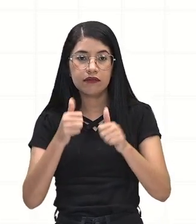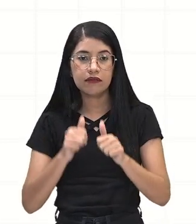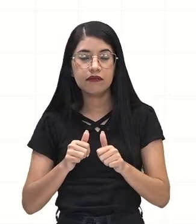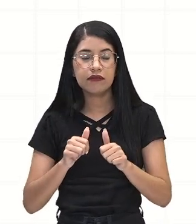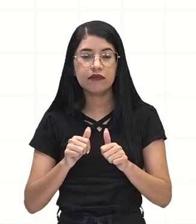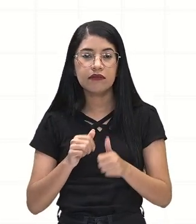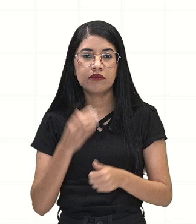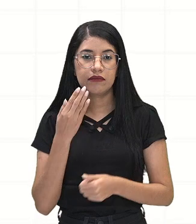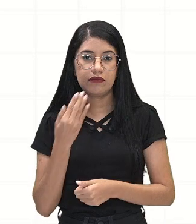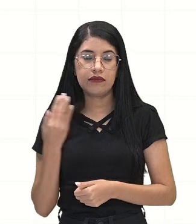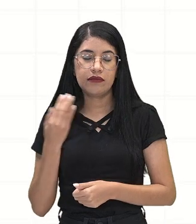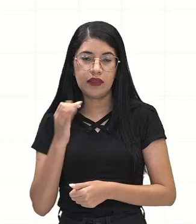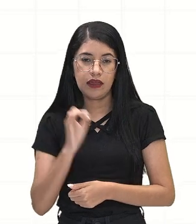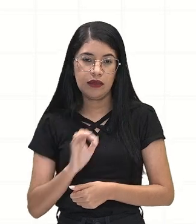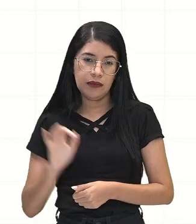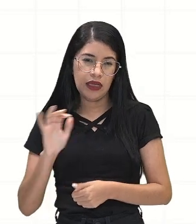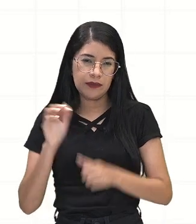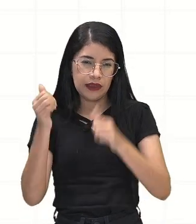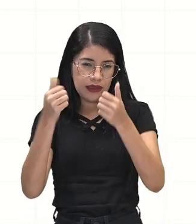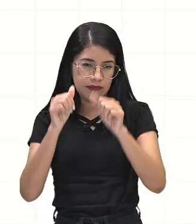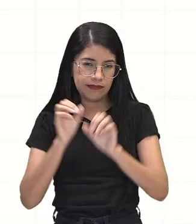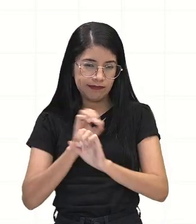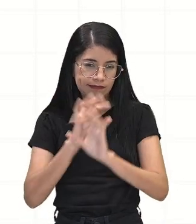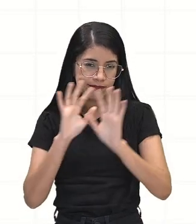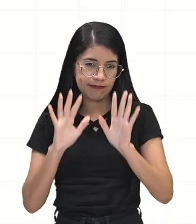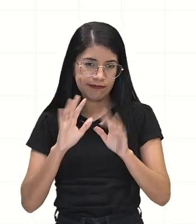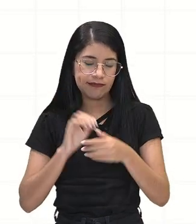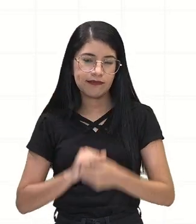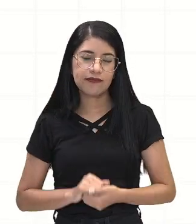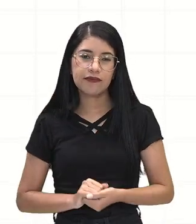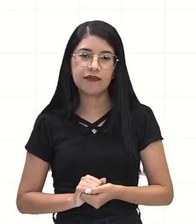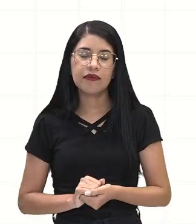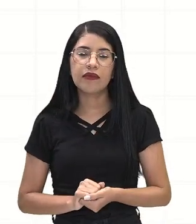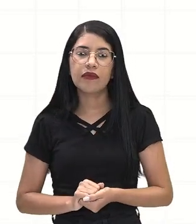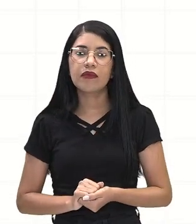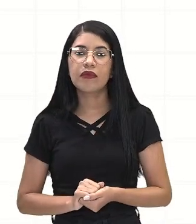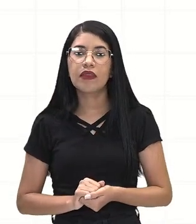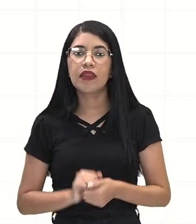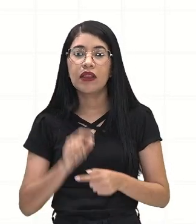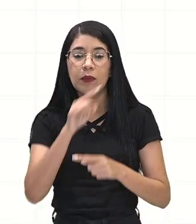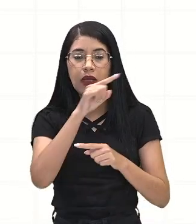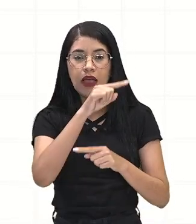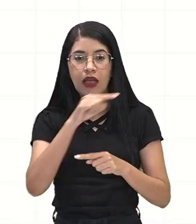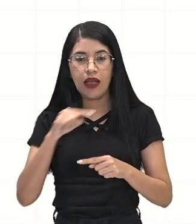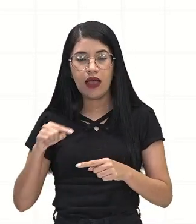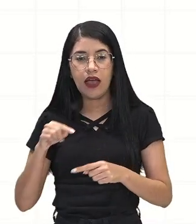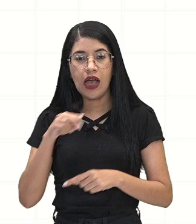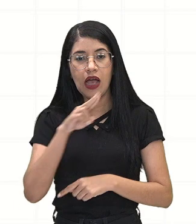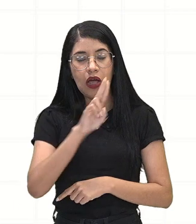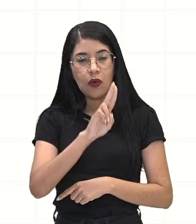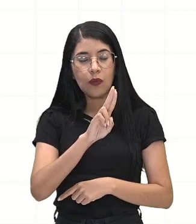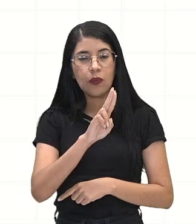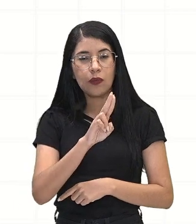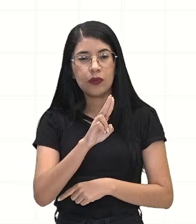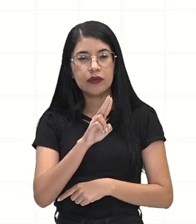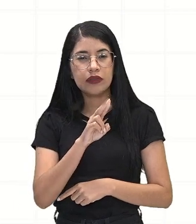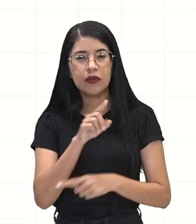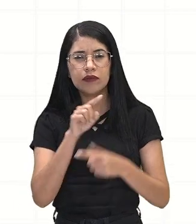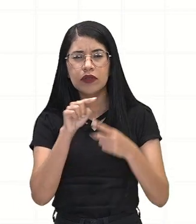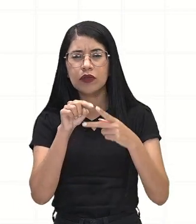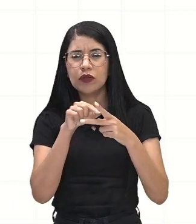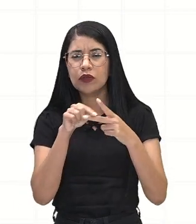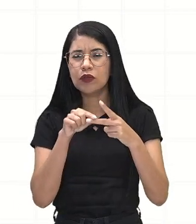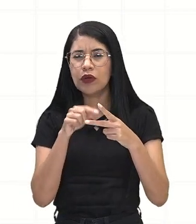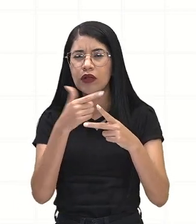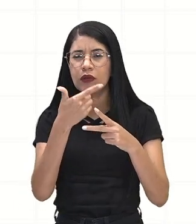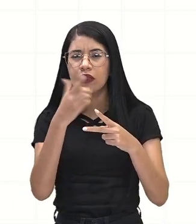vamos botar aqui nessa imagem que está melhor. Vamos observar a reta U. Olhando esse ângulo aqui, que ele falou que é